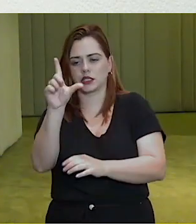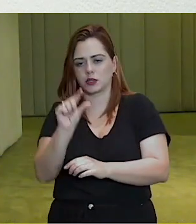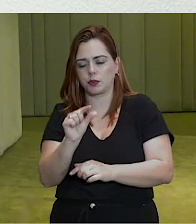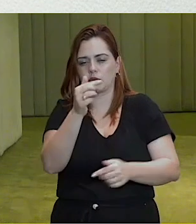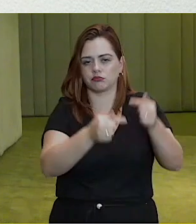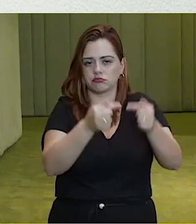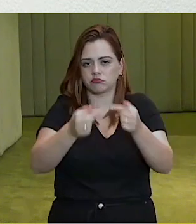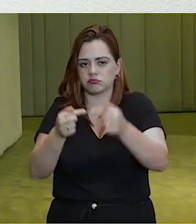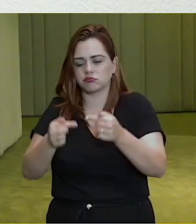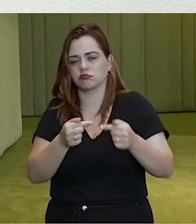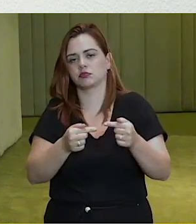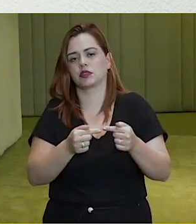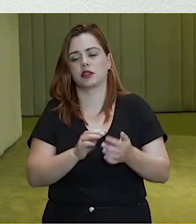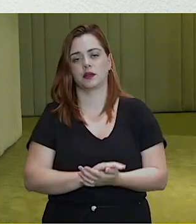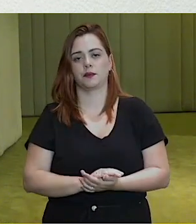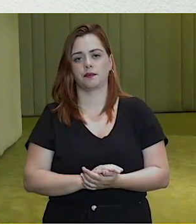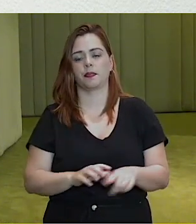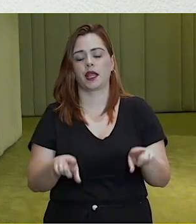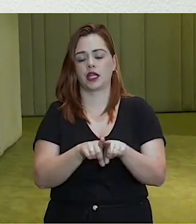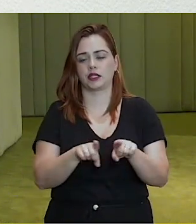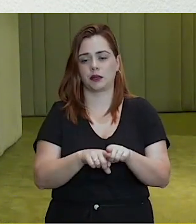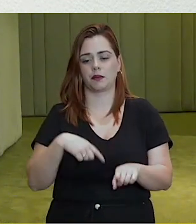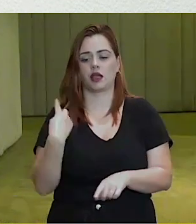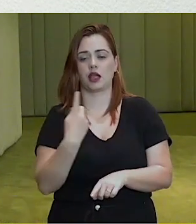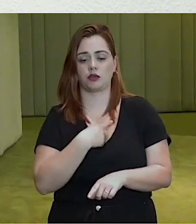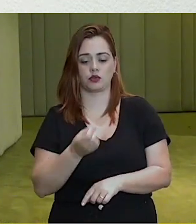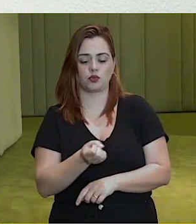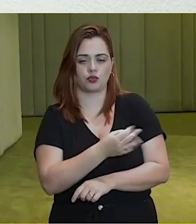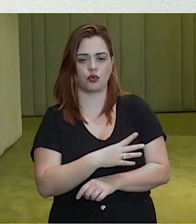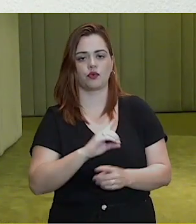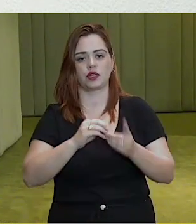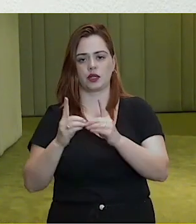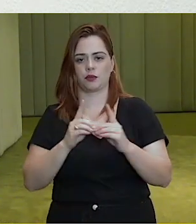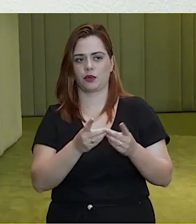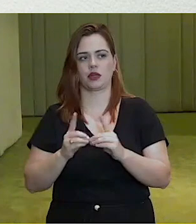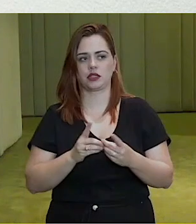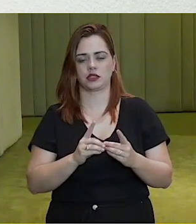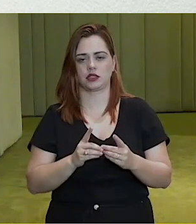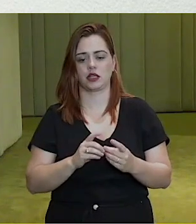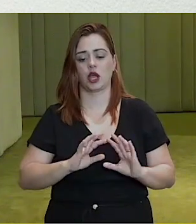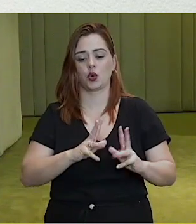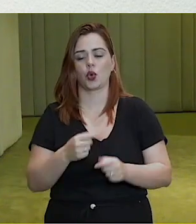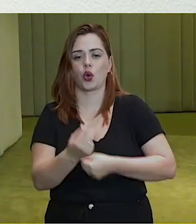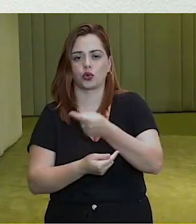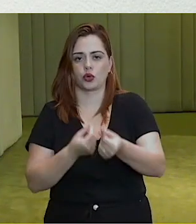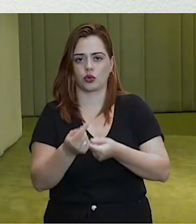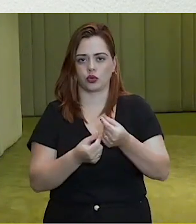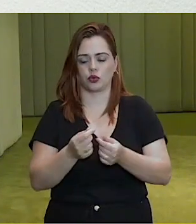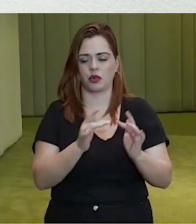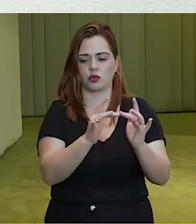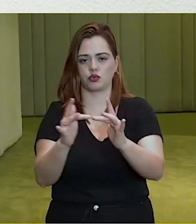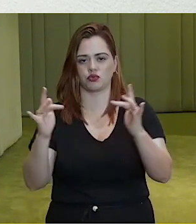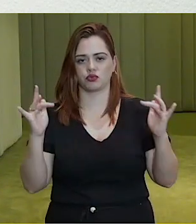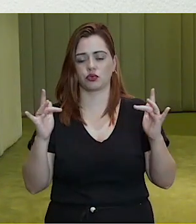competitivas. Na alvorada da nossa nova democracia, a ineficiência econômica e a desconexão